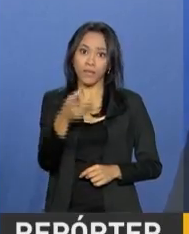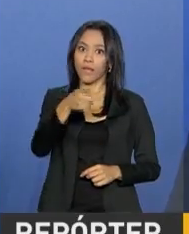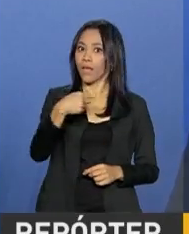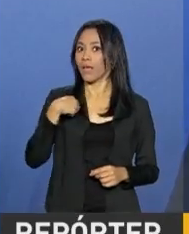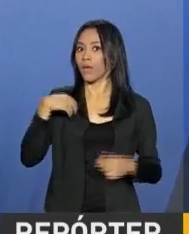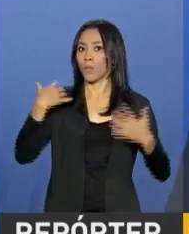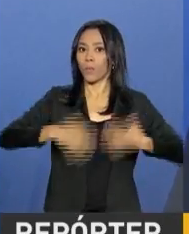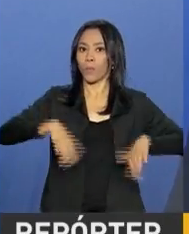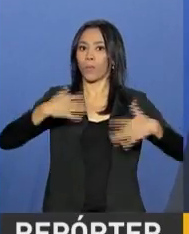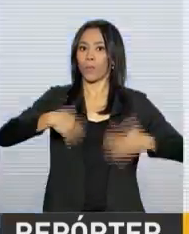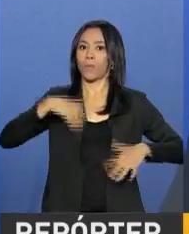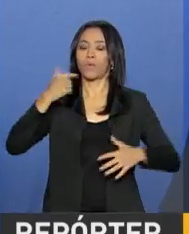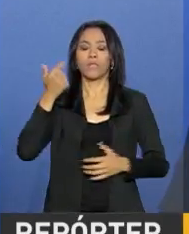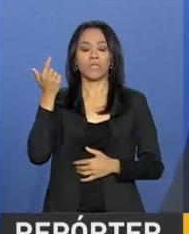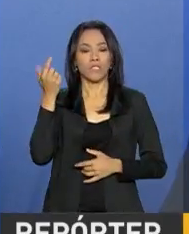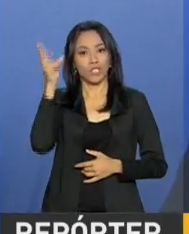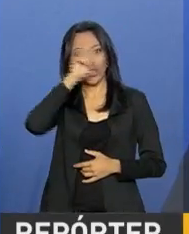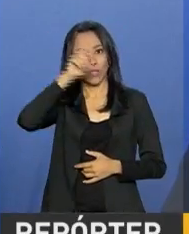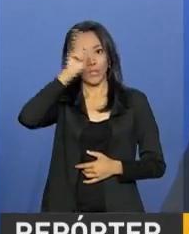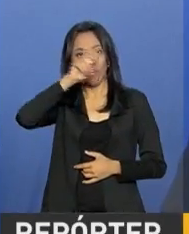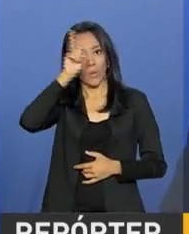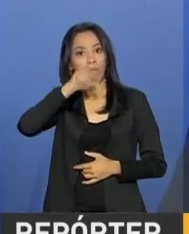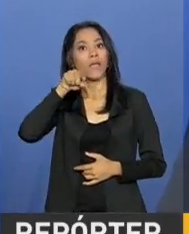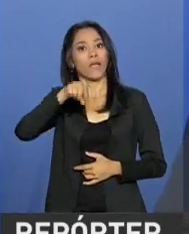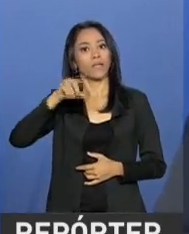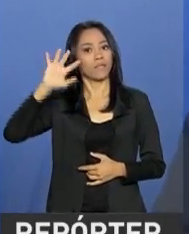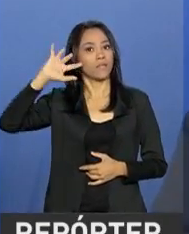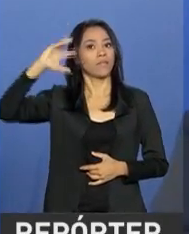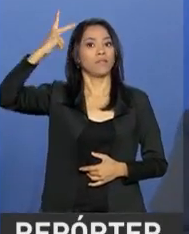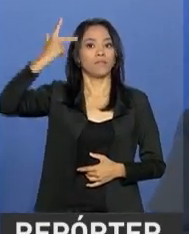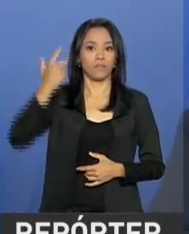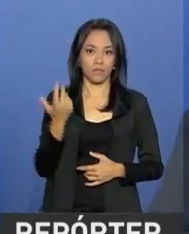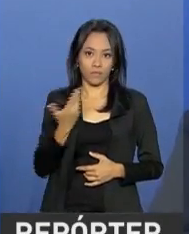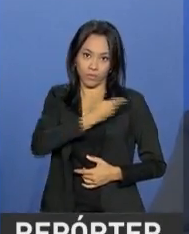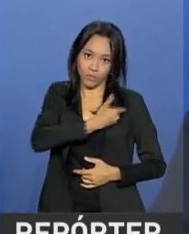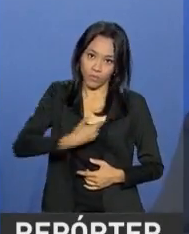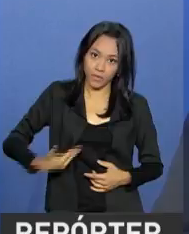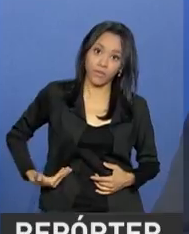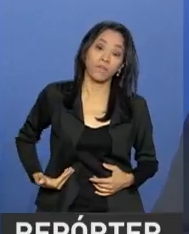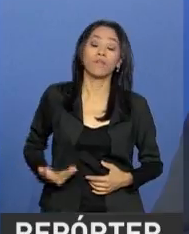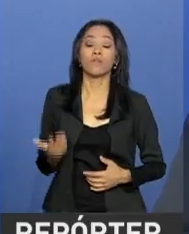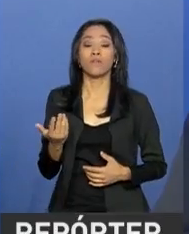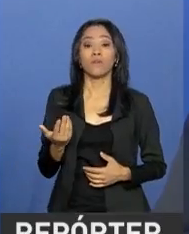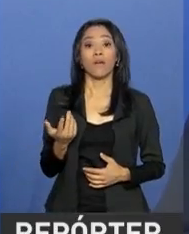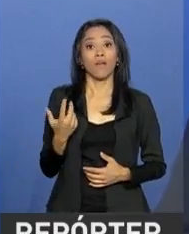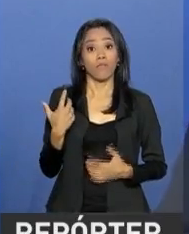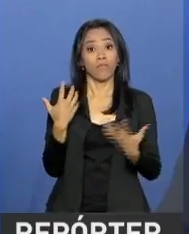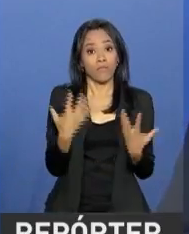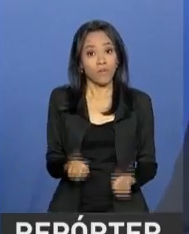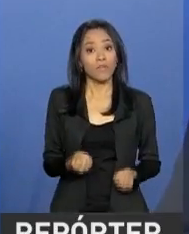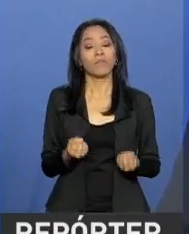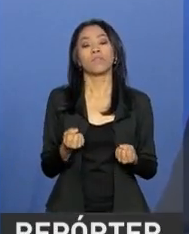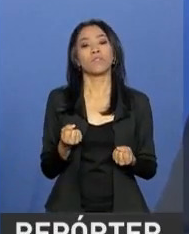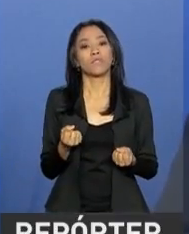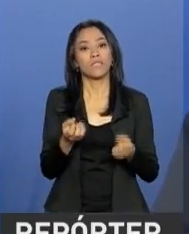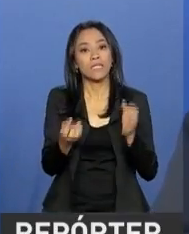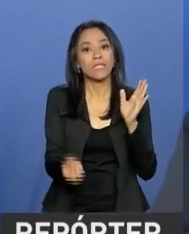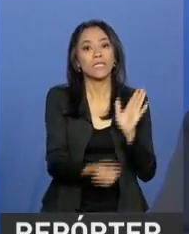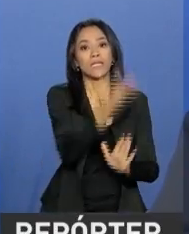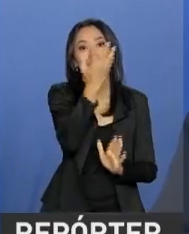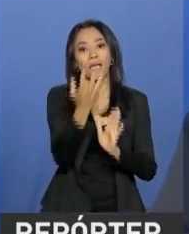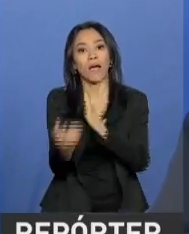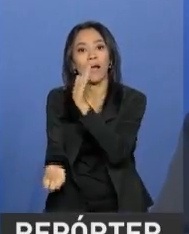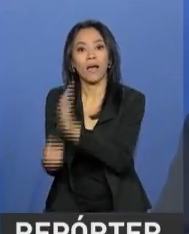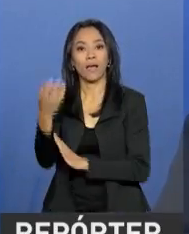decisão do governo nós vamos sair com essa criação dessas unidades